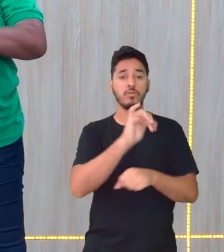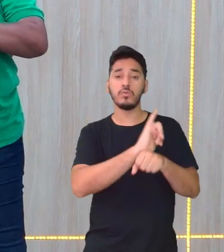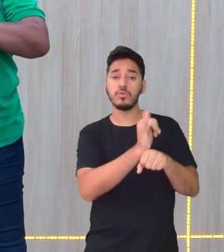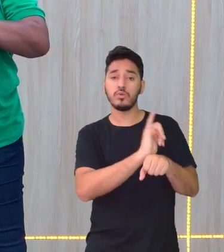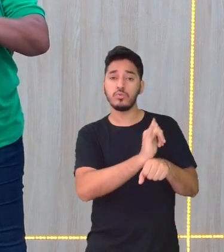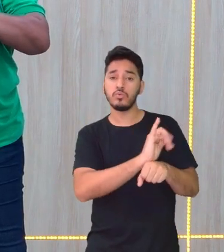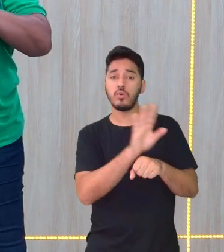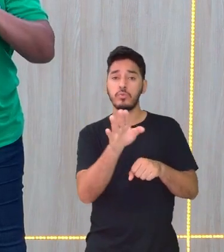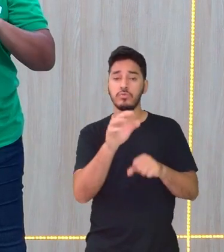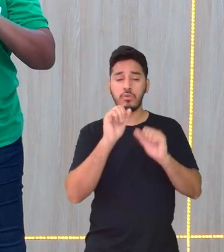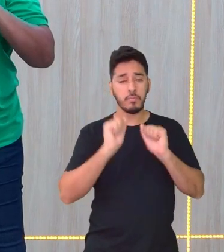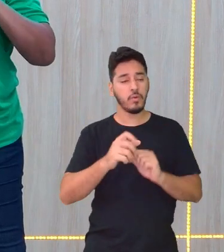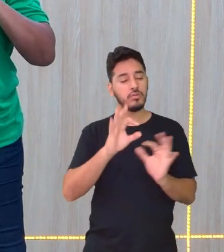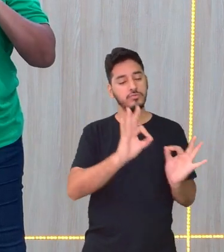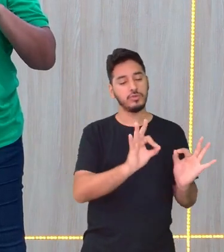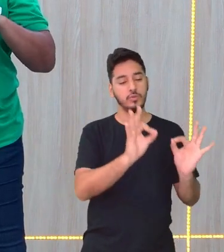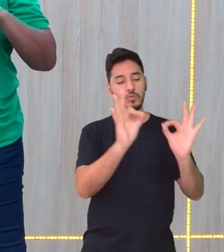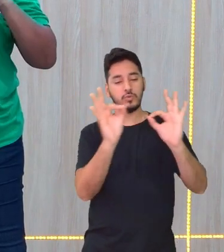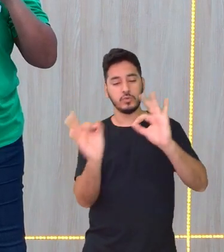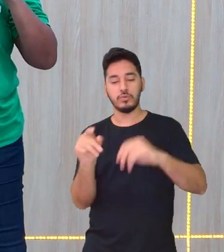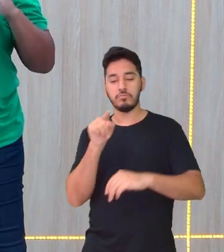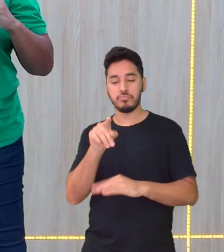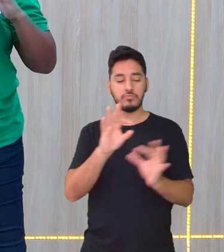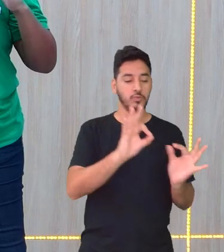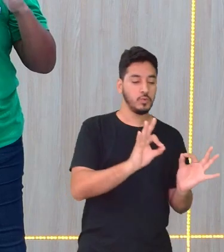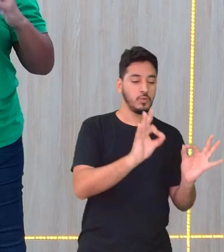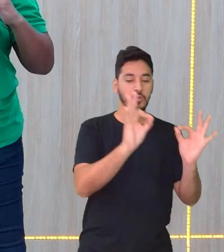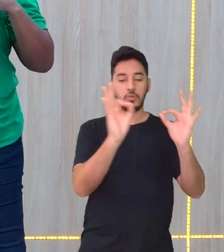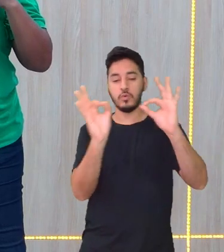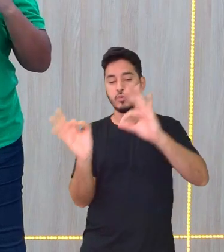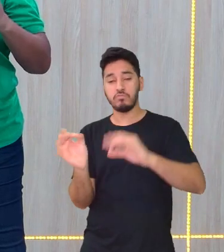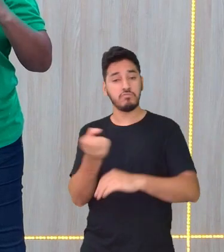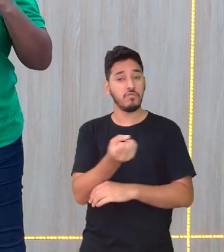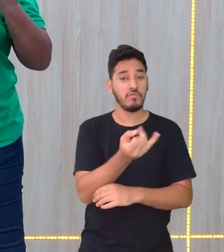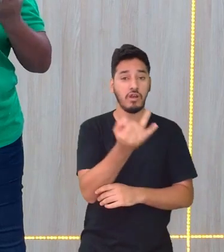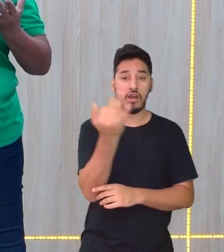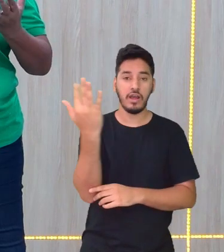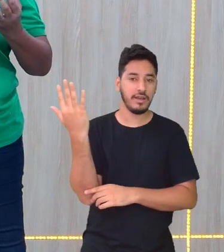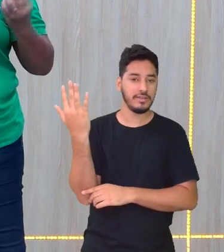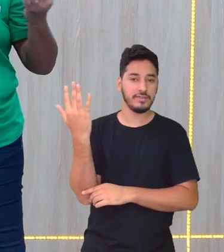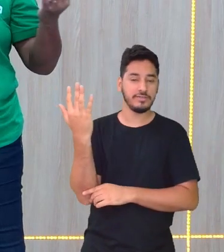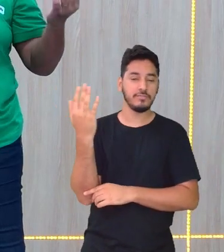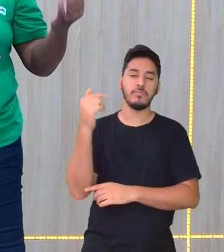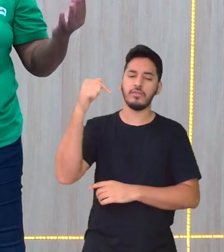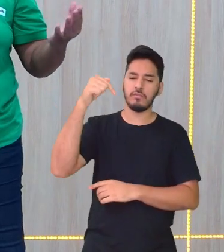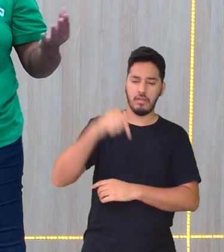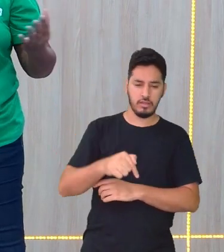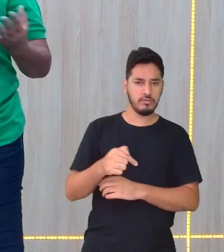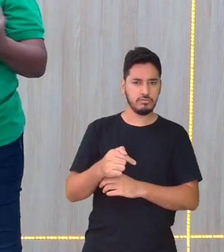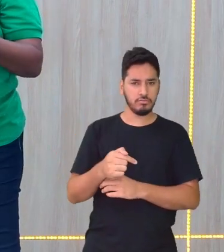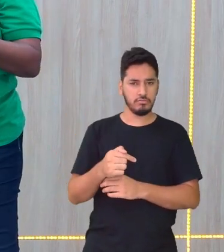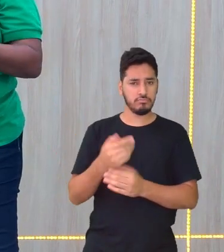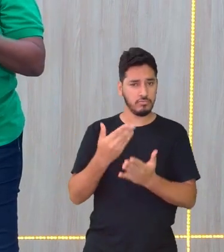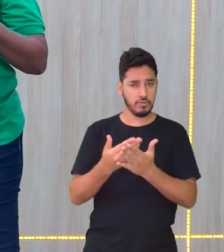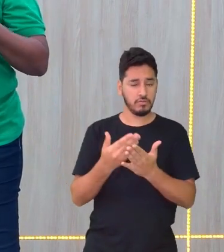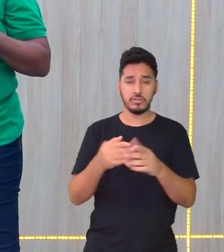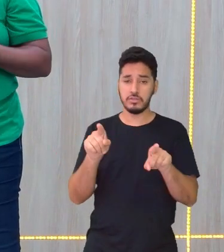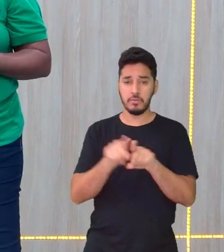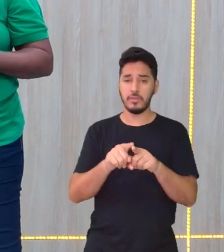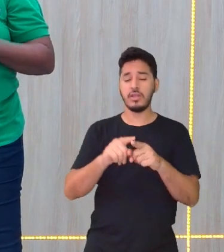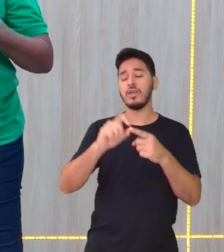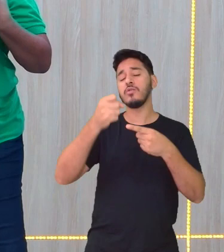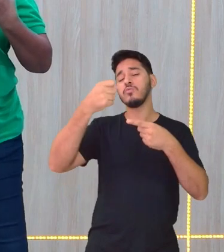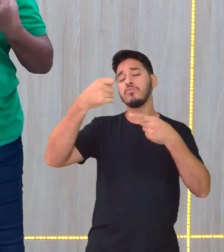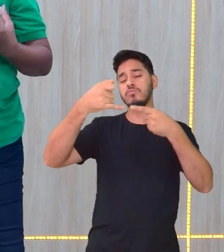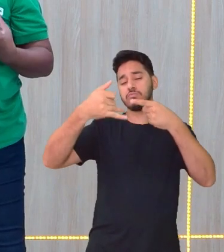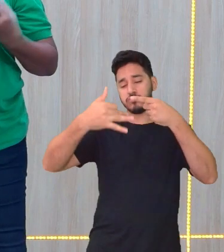YouTube, você pode ver e rever quantas vezes quiser. Essa e todas as aulas que a gente